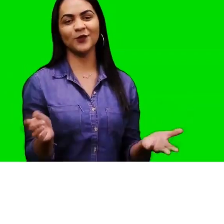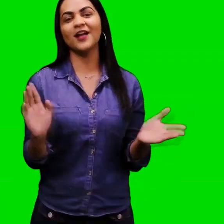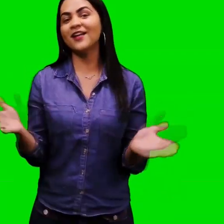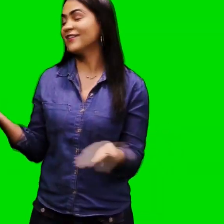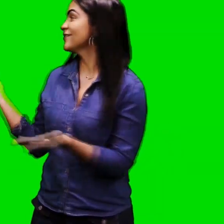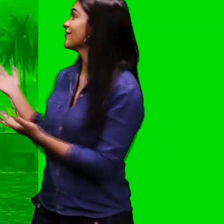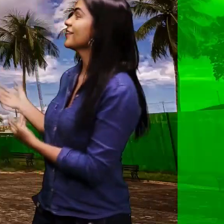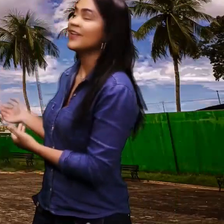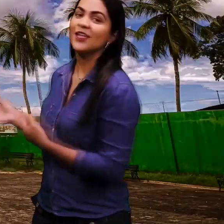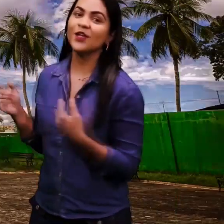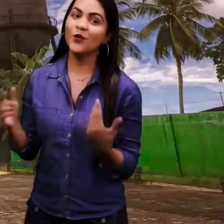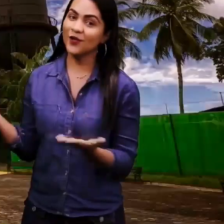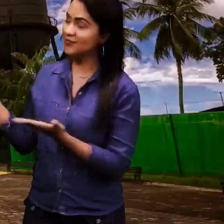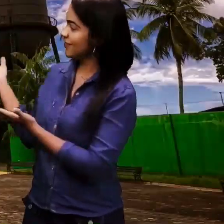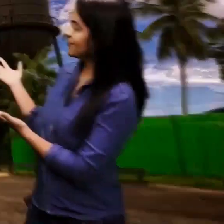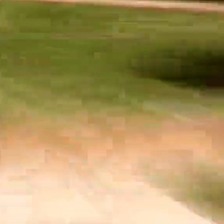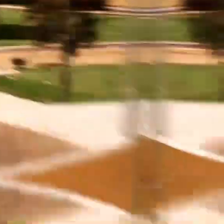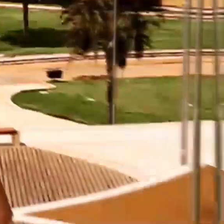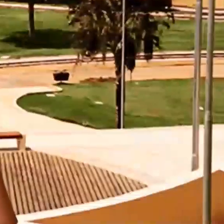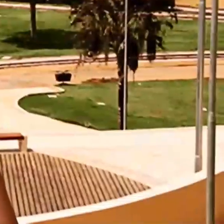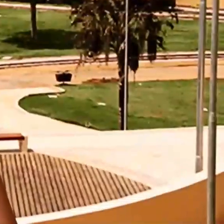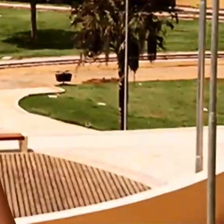E aí